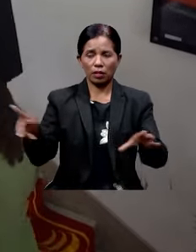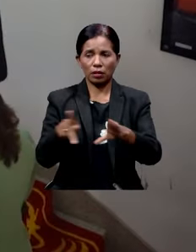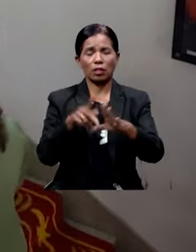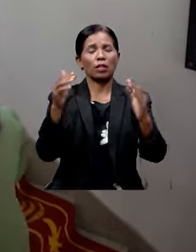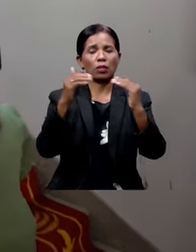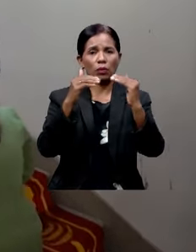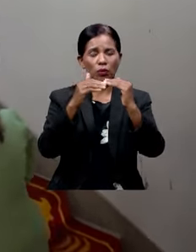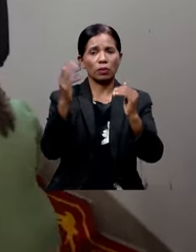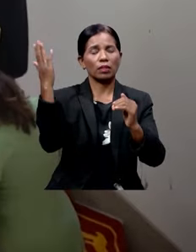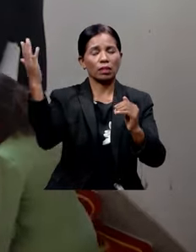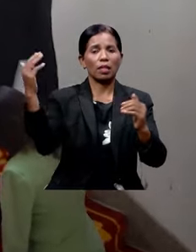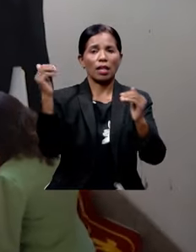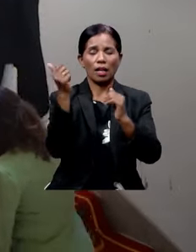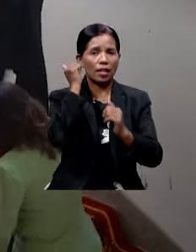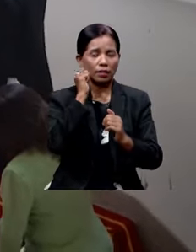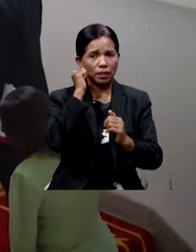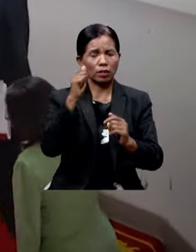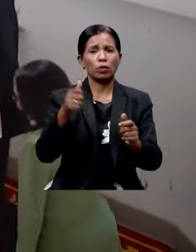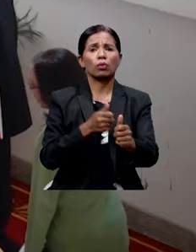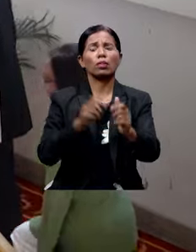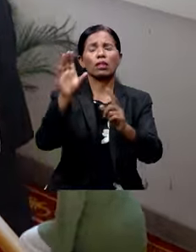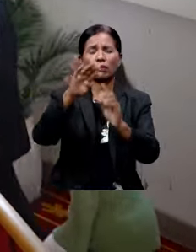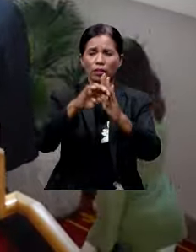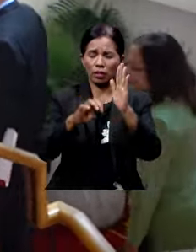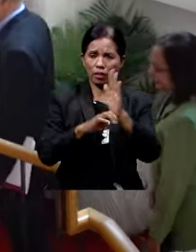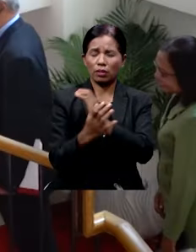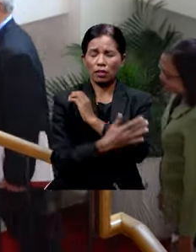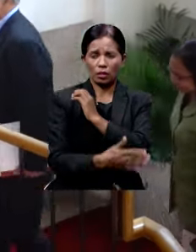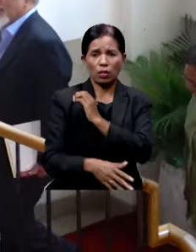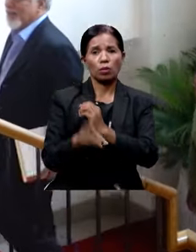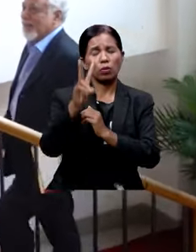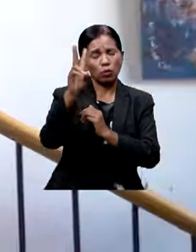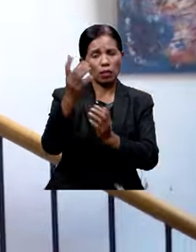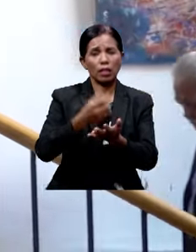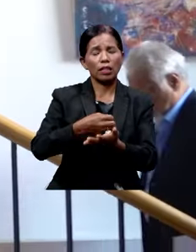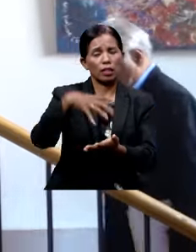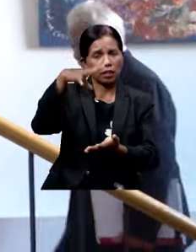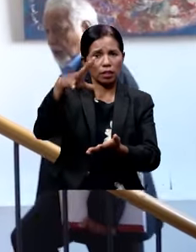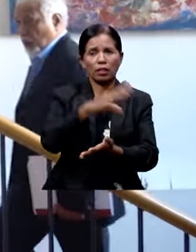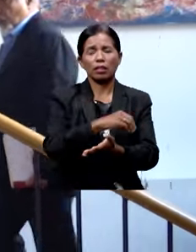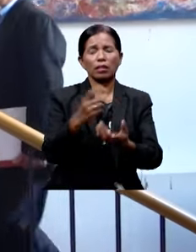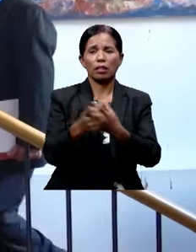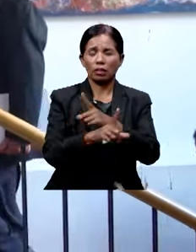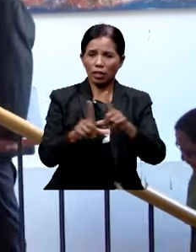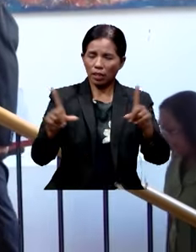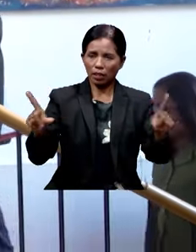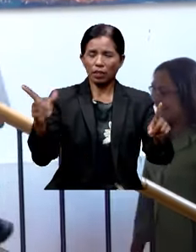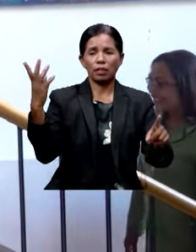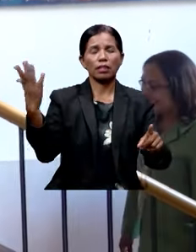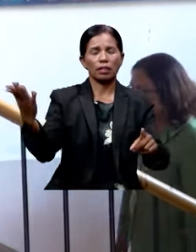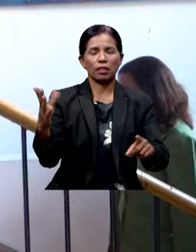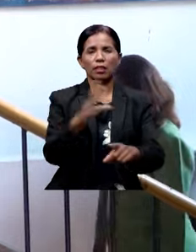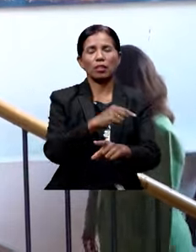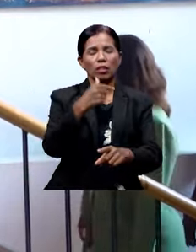Cimeira ASEAN. Tuir chefe de Estado, nação Ruané, Rico Liu, Tolerante Liu, no Liberal Liu e região